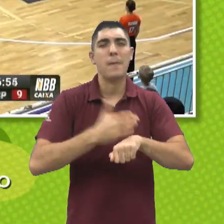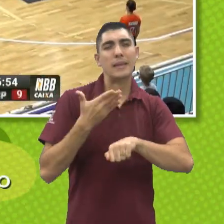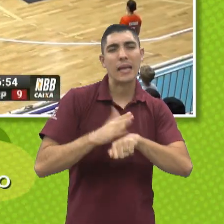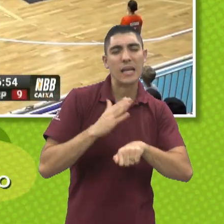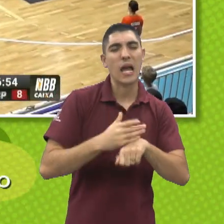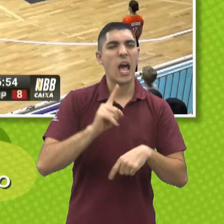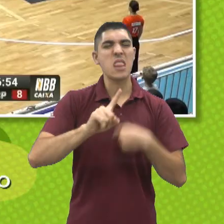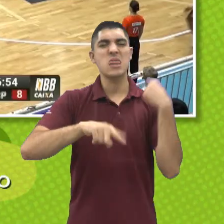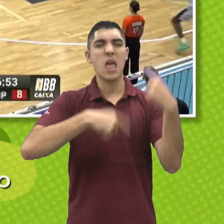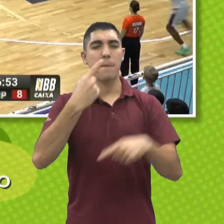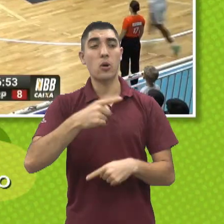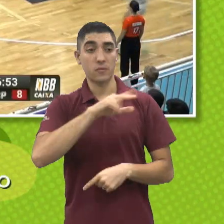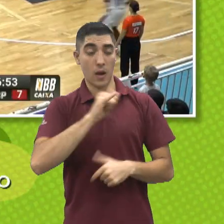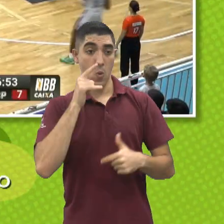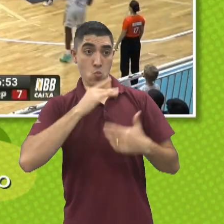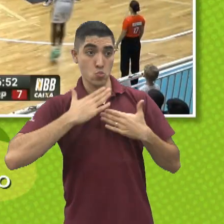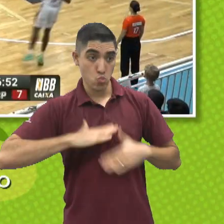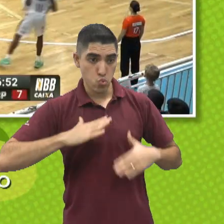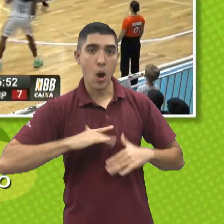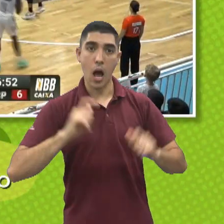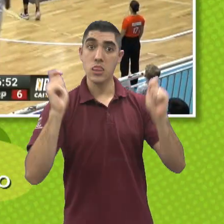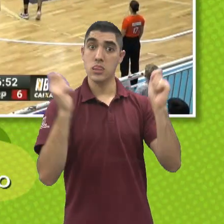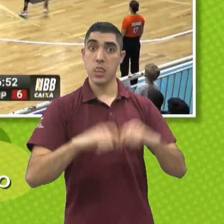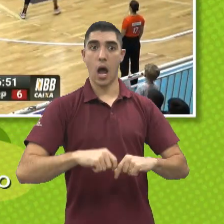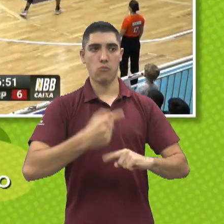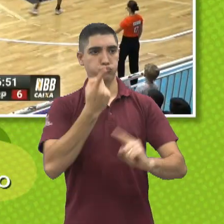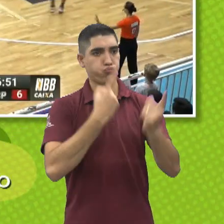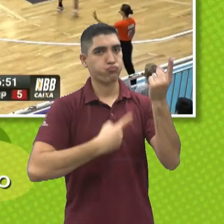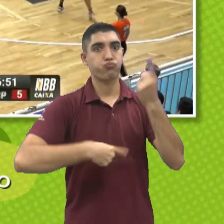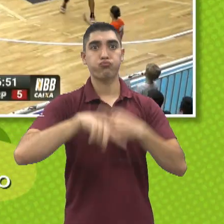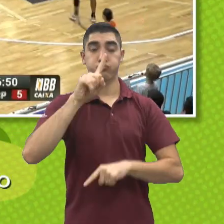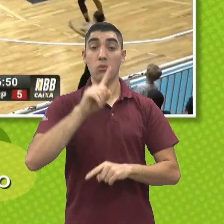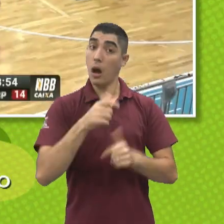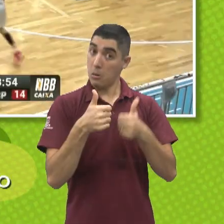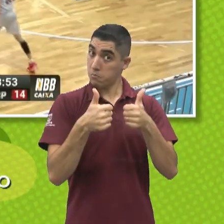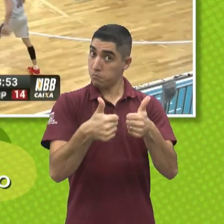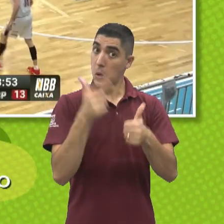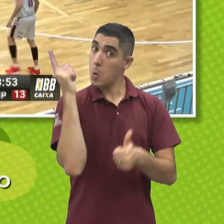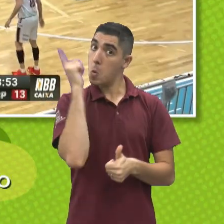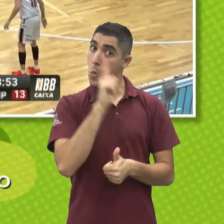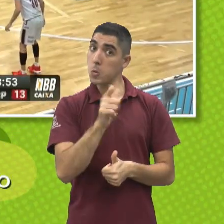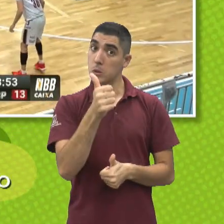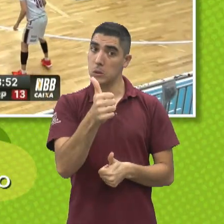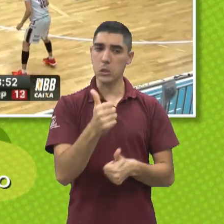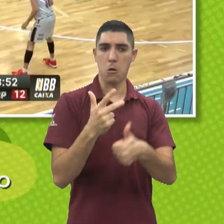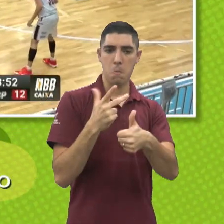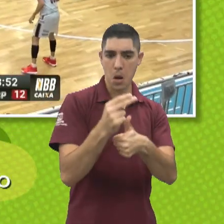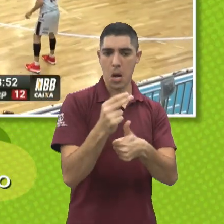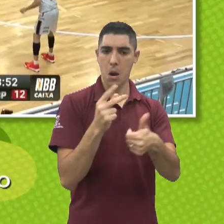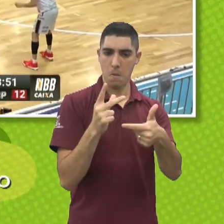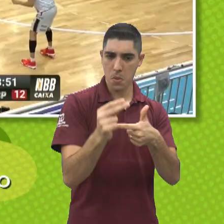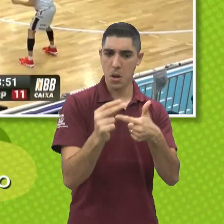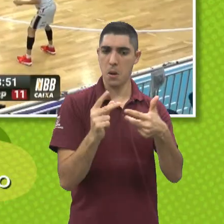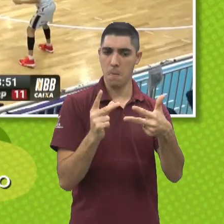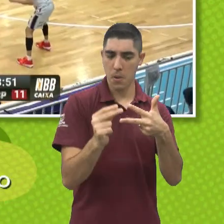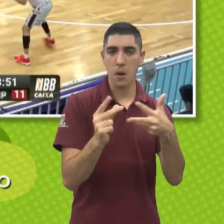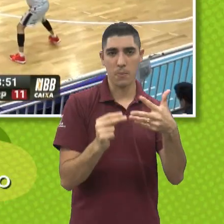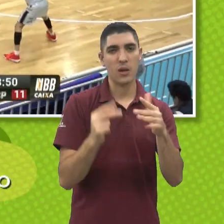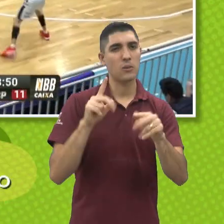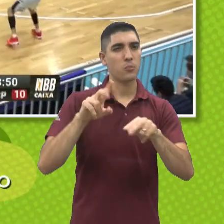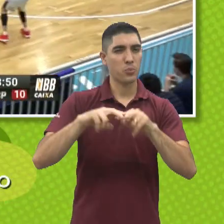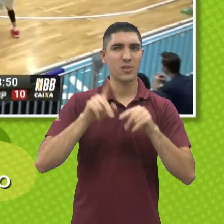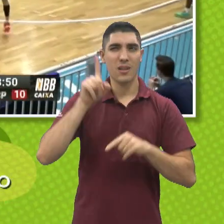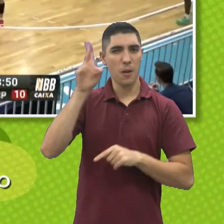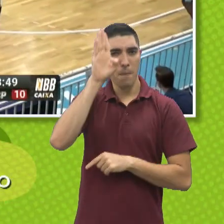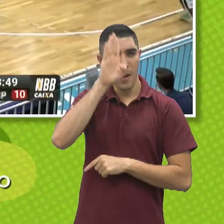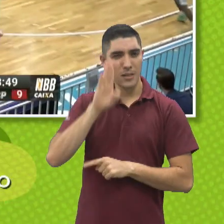esse time andar, e de fato, né, na verdade, colocou esse time para andar. Teve uma pausa aí com os jogos da seleção brasileira,